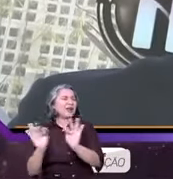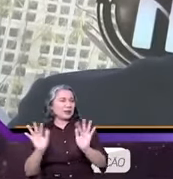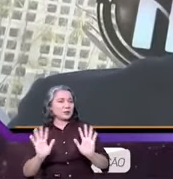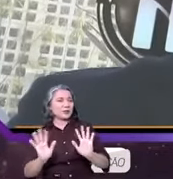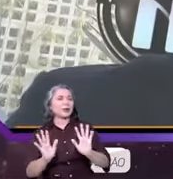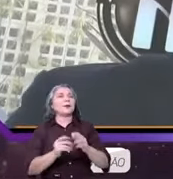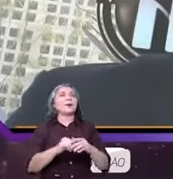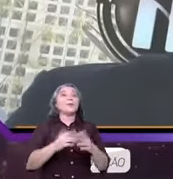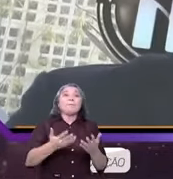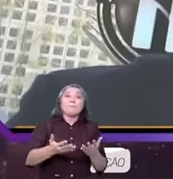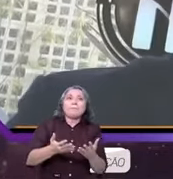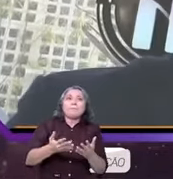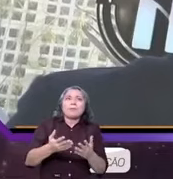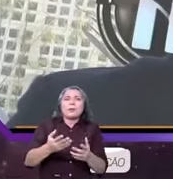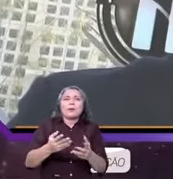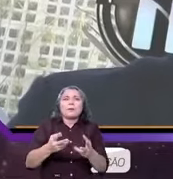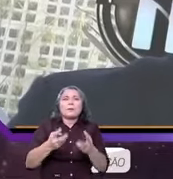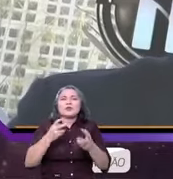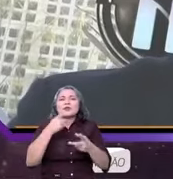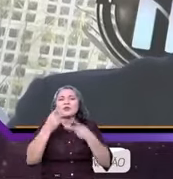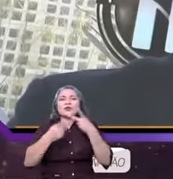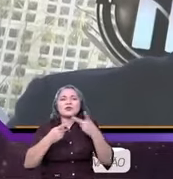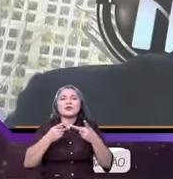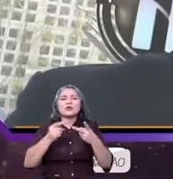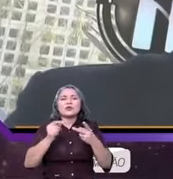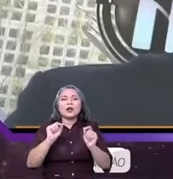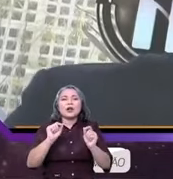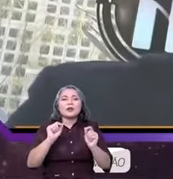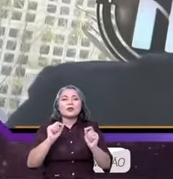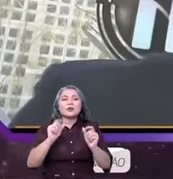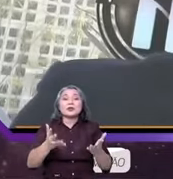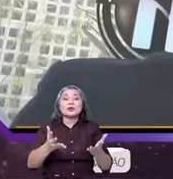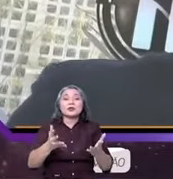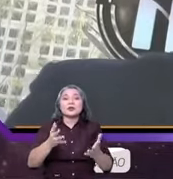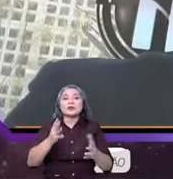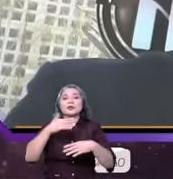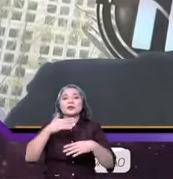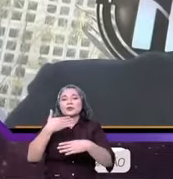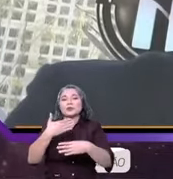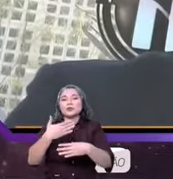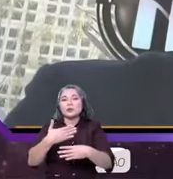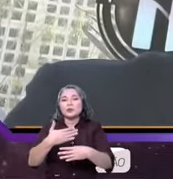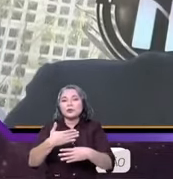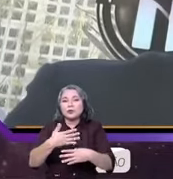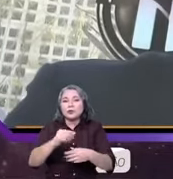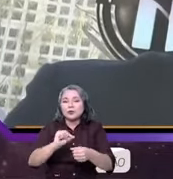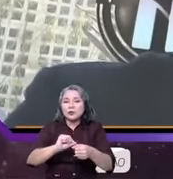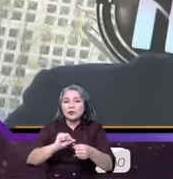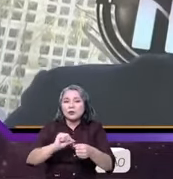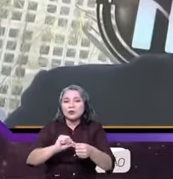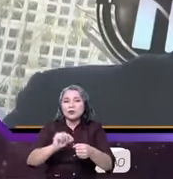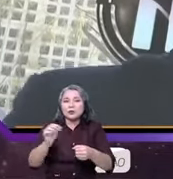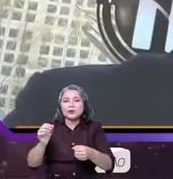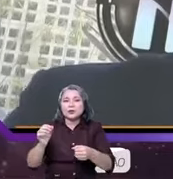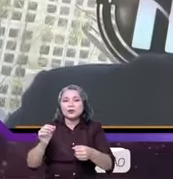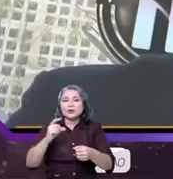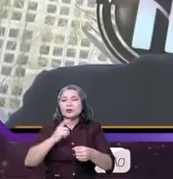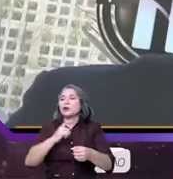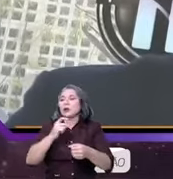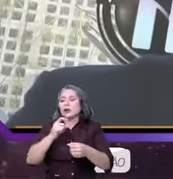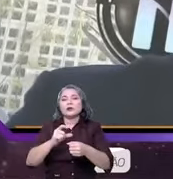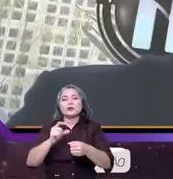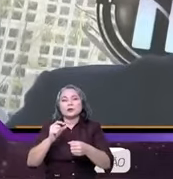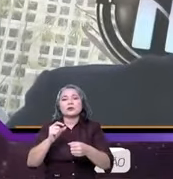estaríamos falando em possibilidades de se construir, principalmente, times